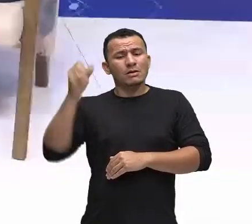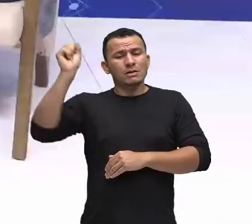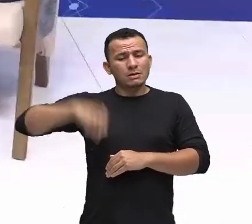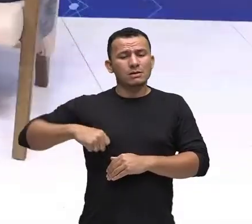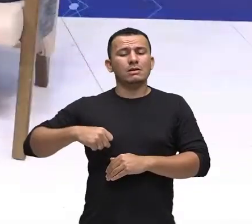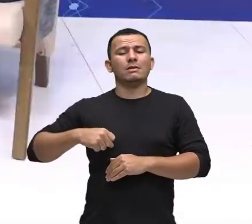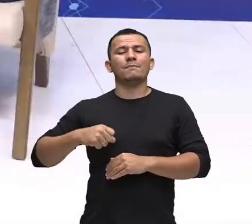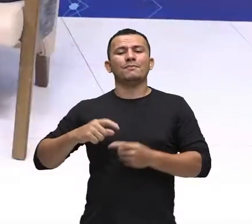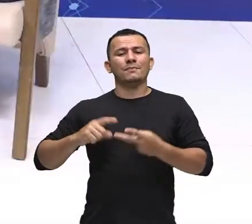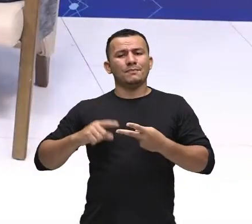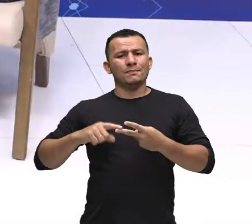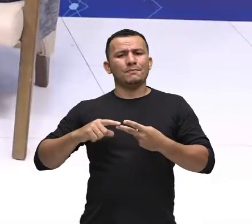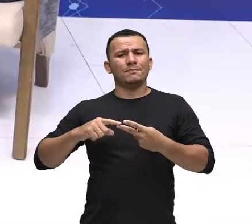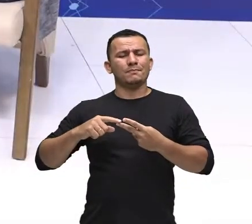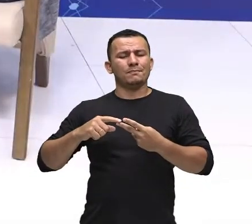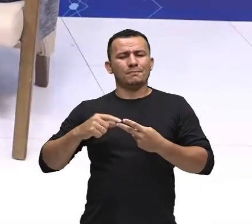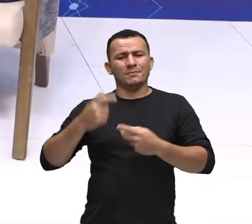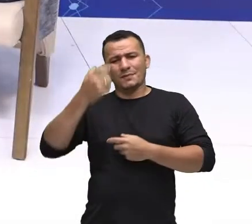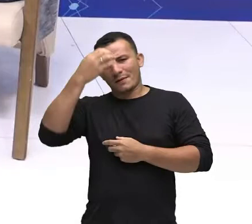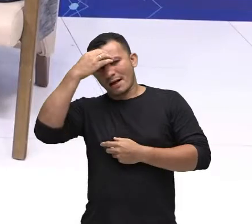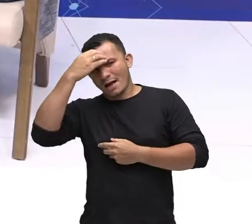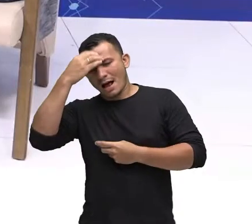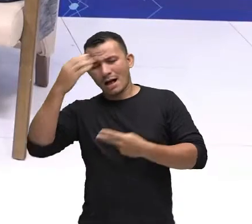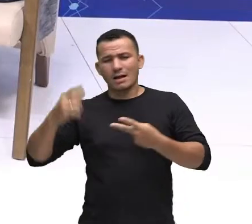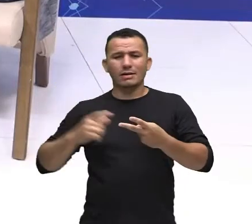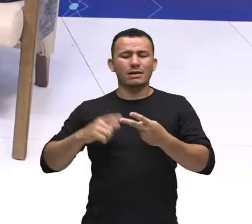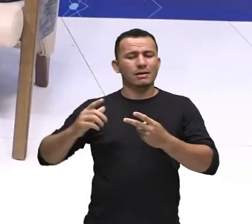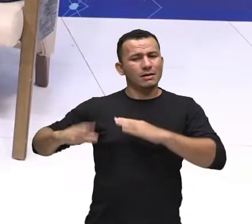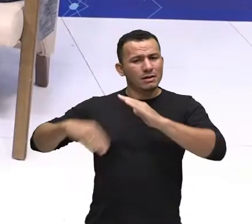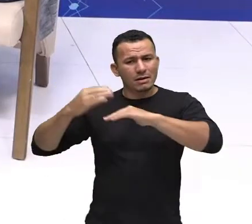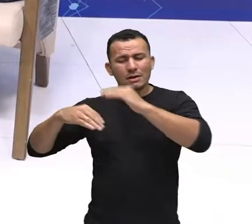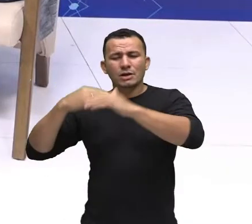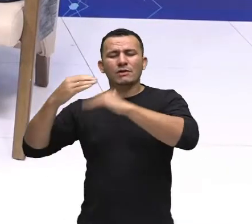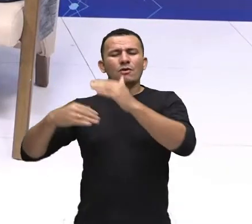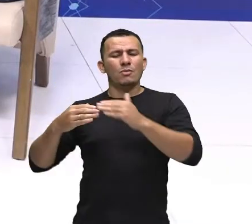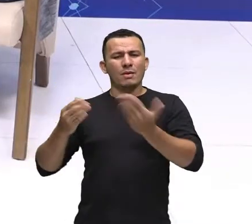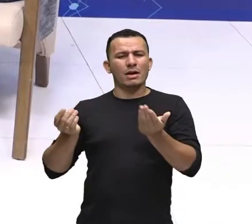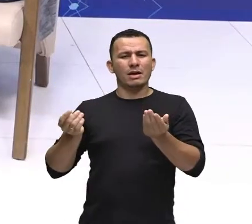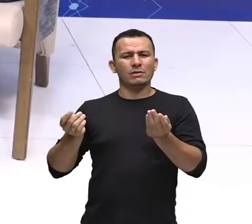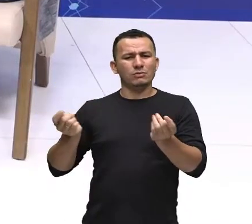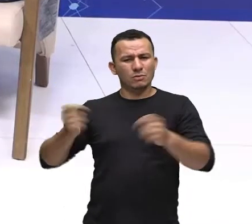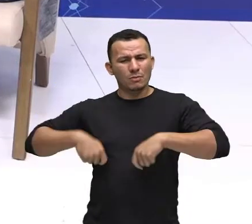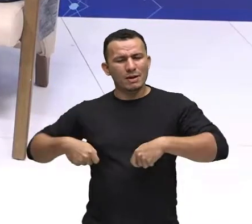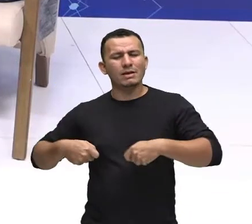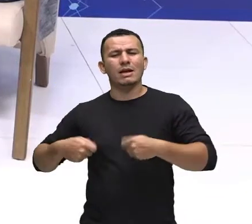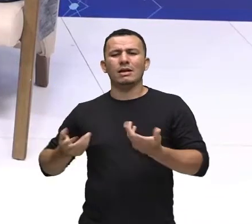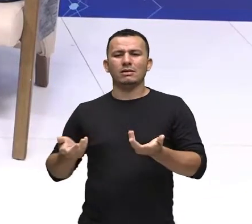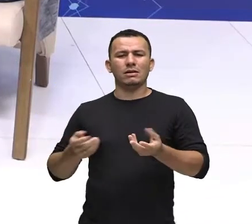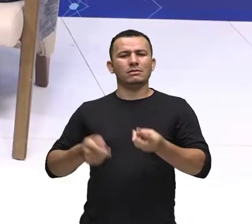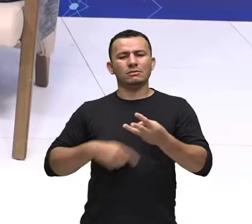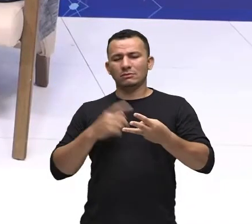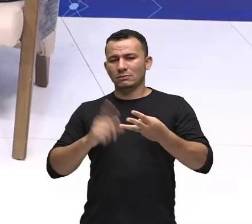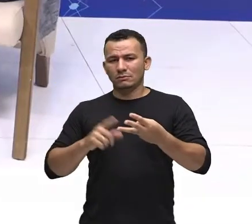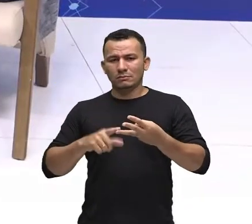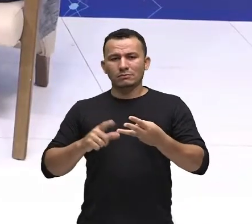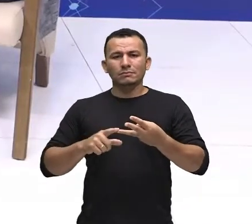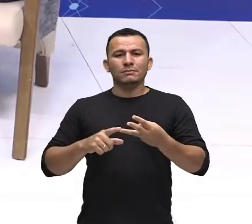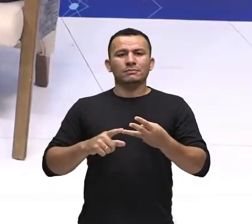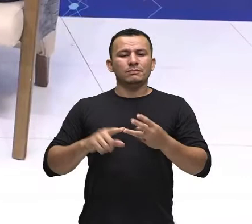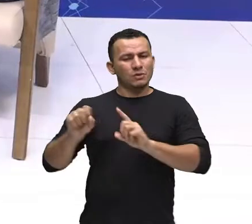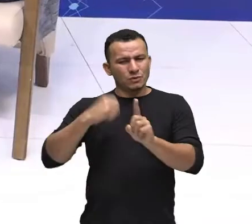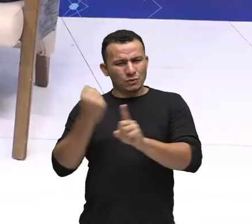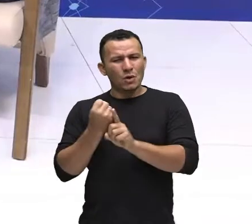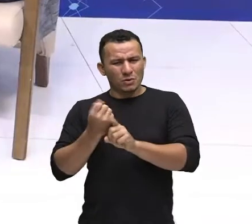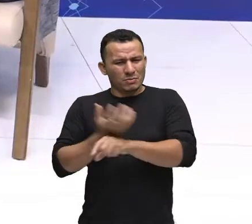caráter, na formação da pessoa, no desenvolvimento de competências socioemocionais, que é o que a gente vem falando, que a